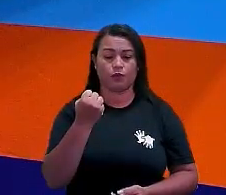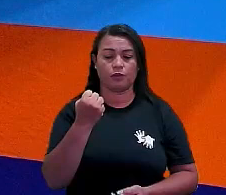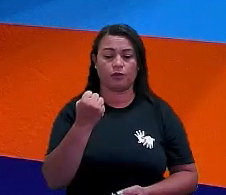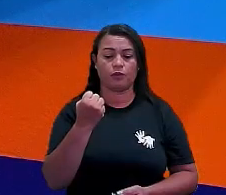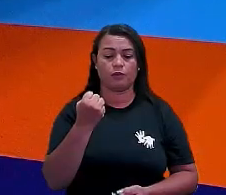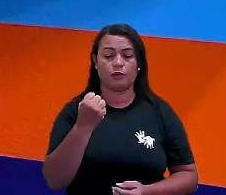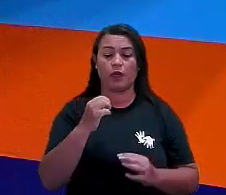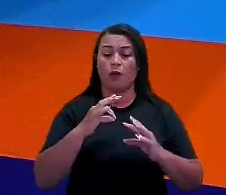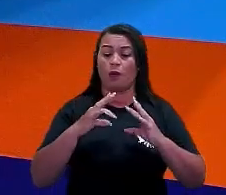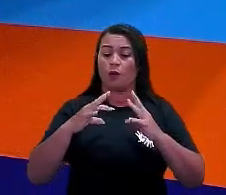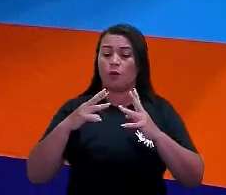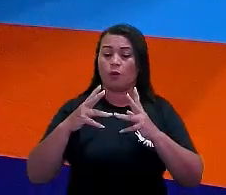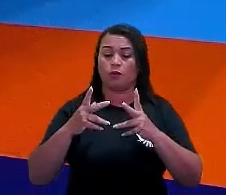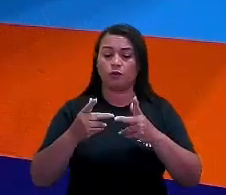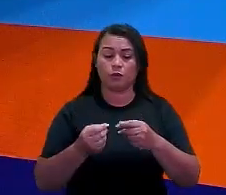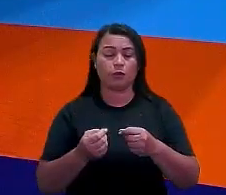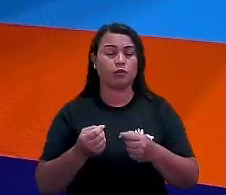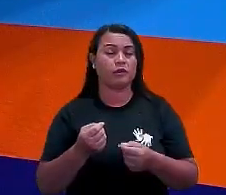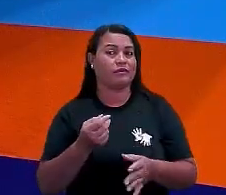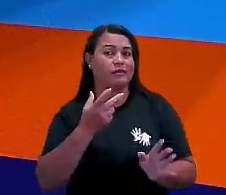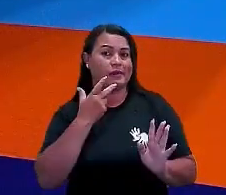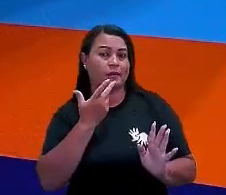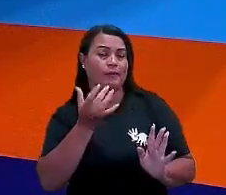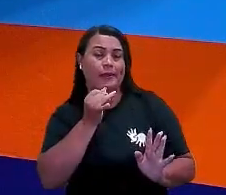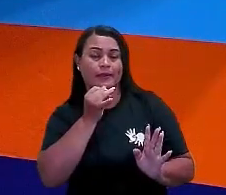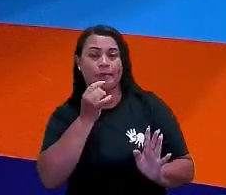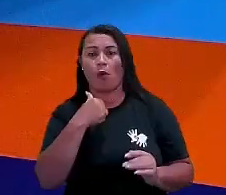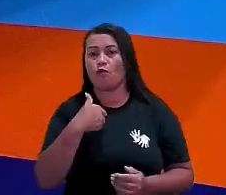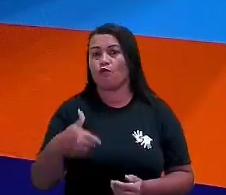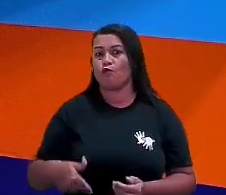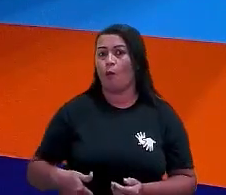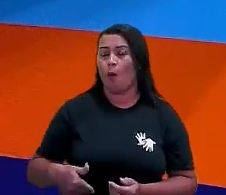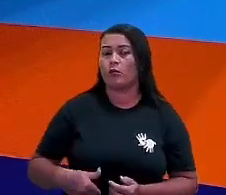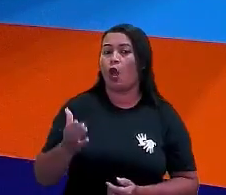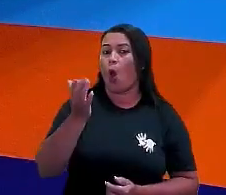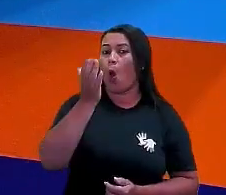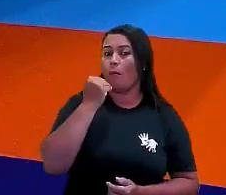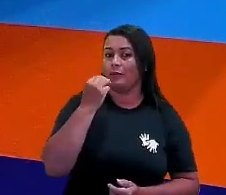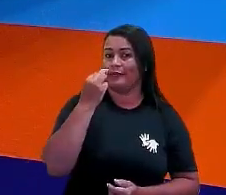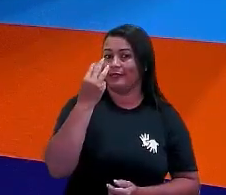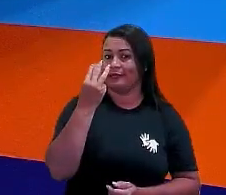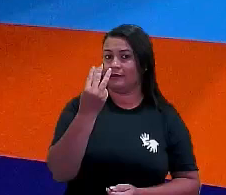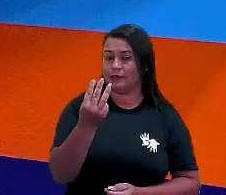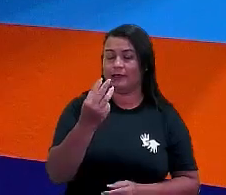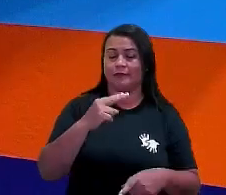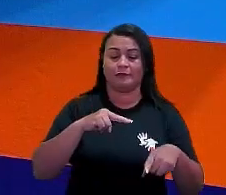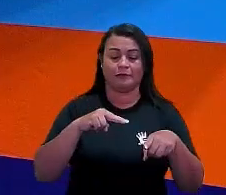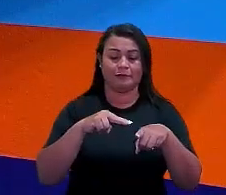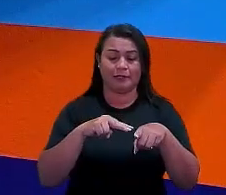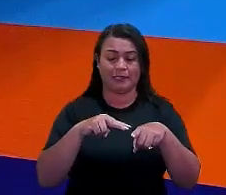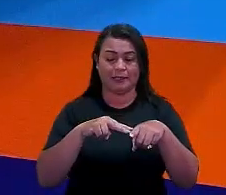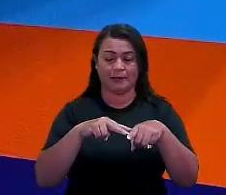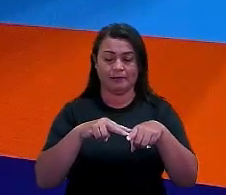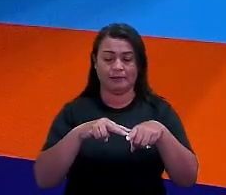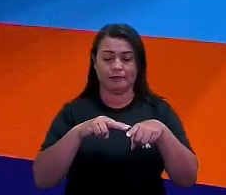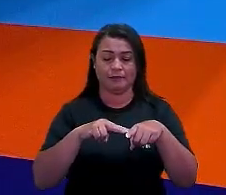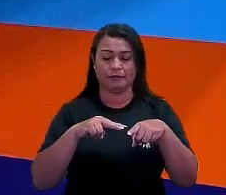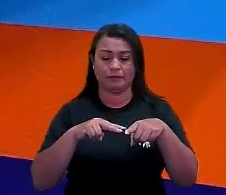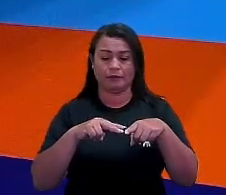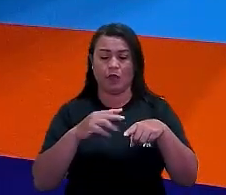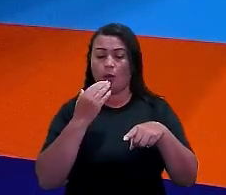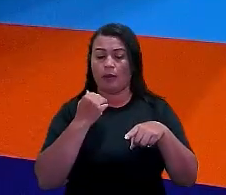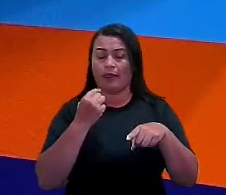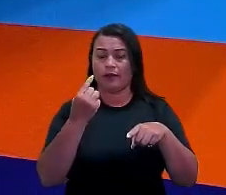fatias, digamos que eu estava com muita fome, fui lá e comi 3 fatias, ó. 1,